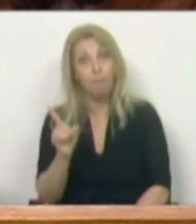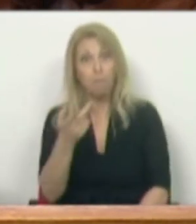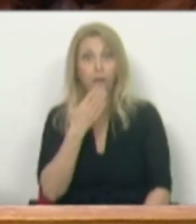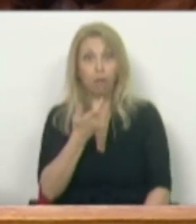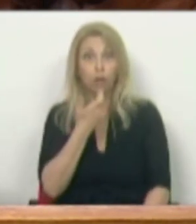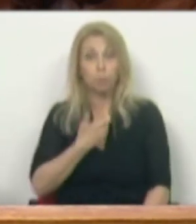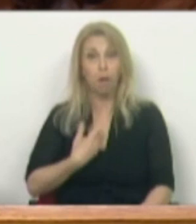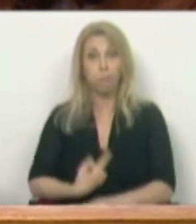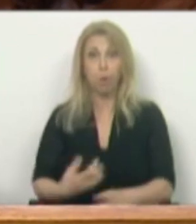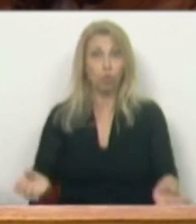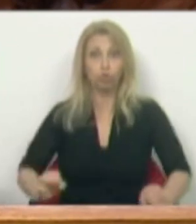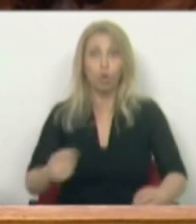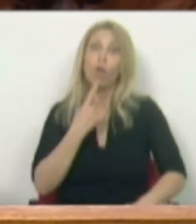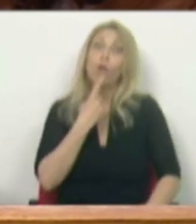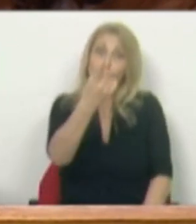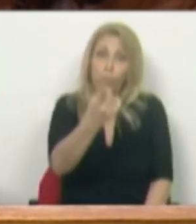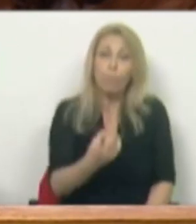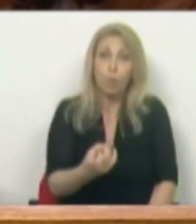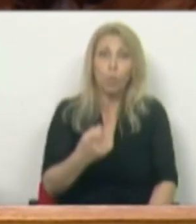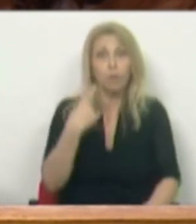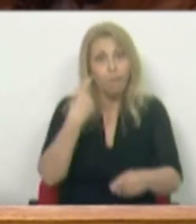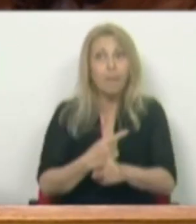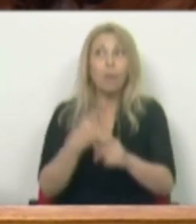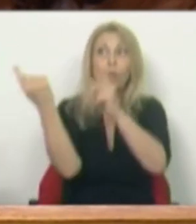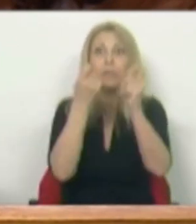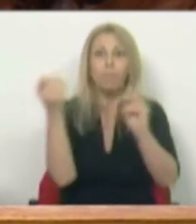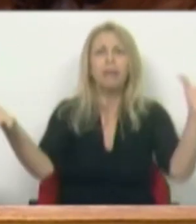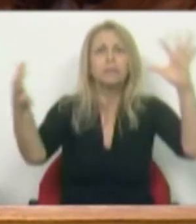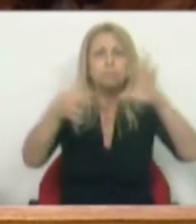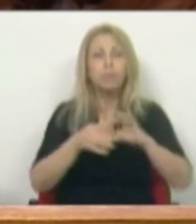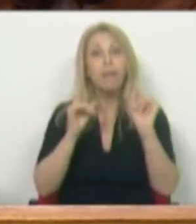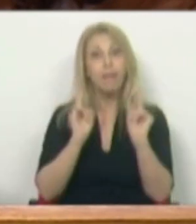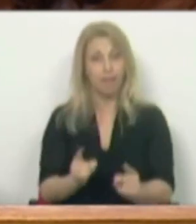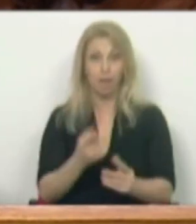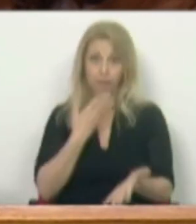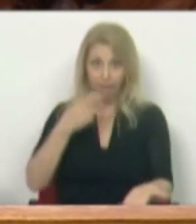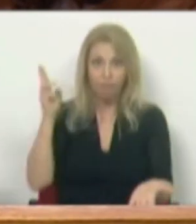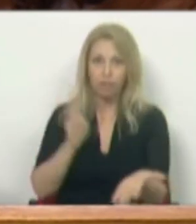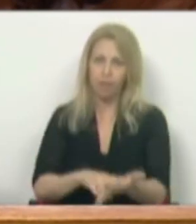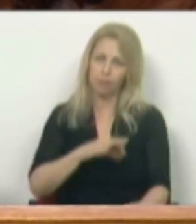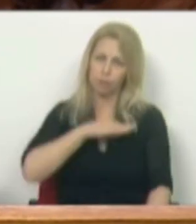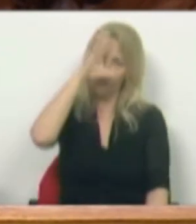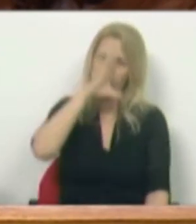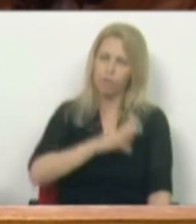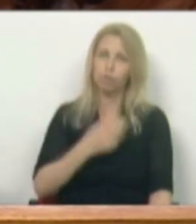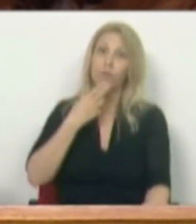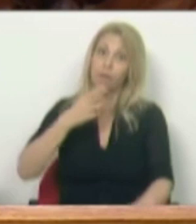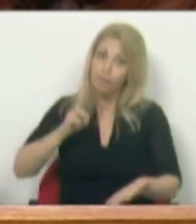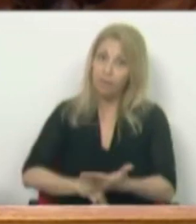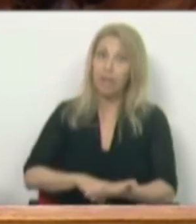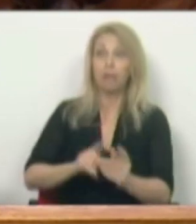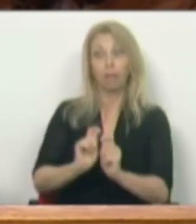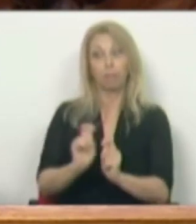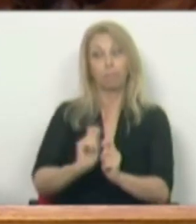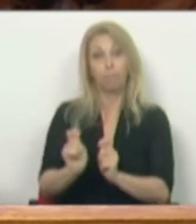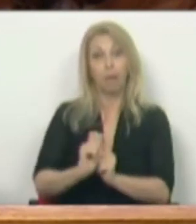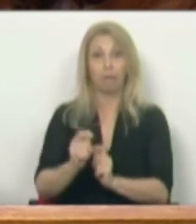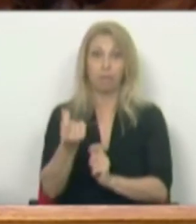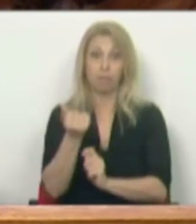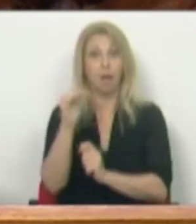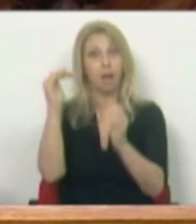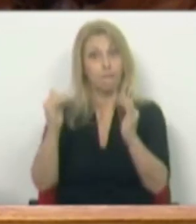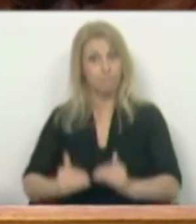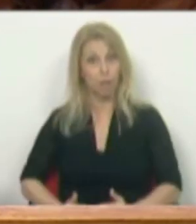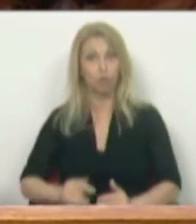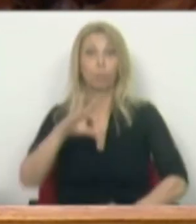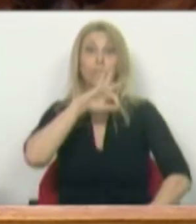do debate. Sr. Ministro, é verdade que vai ter menos dinheiro para pagar aos profissionais, que vai garantir o empobrecimento deles e,